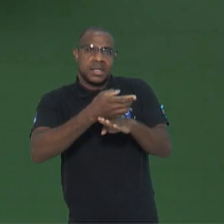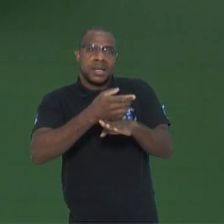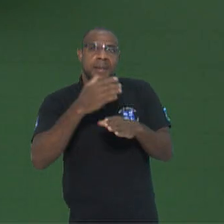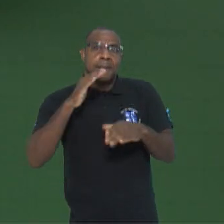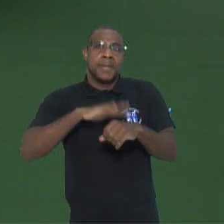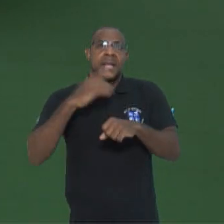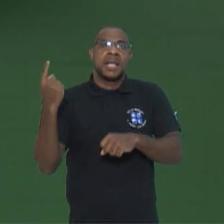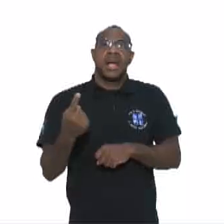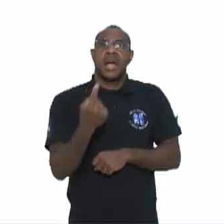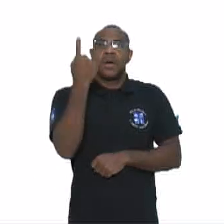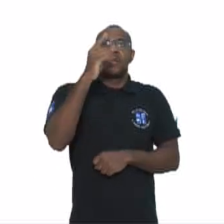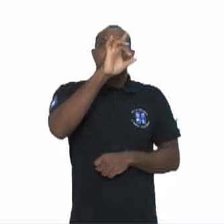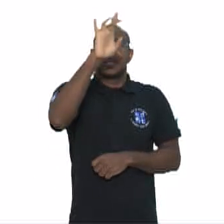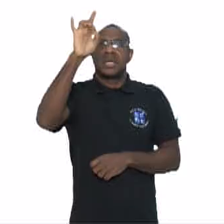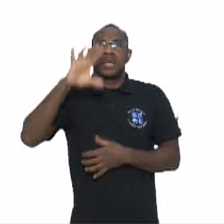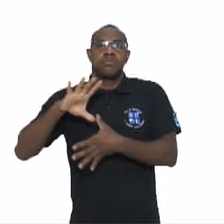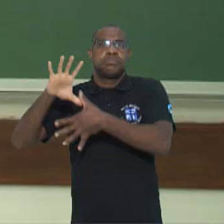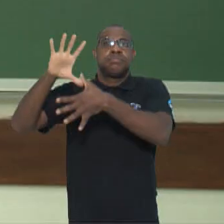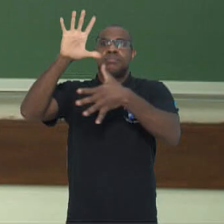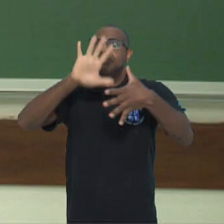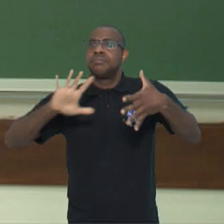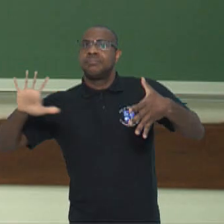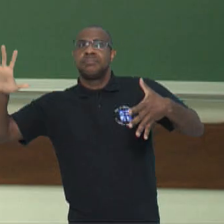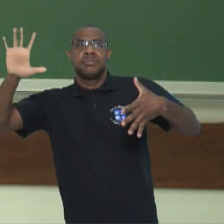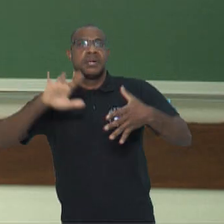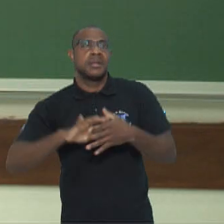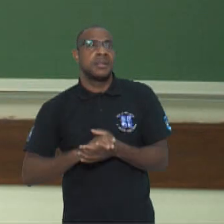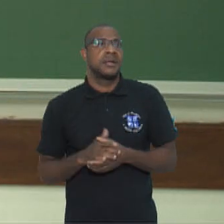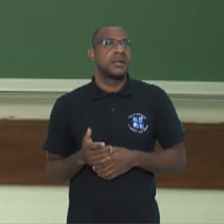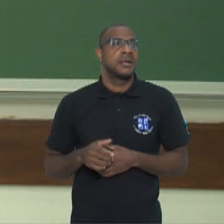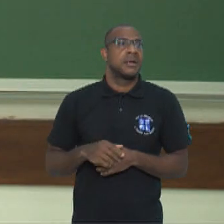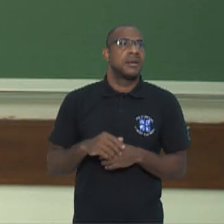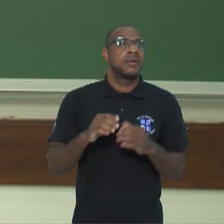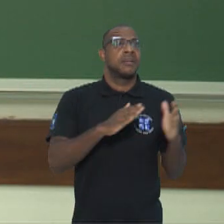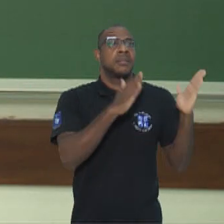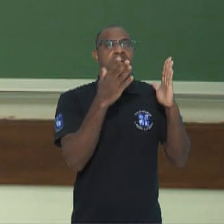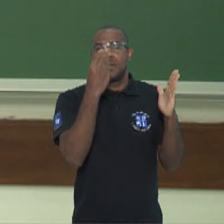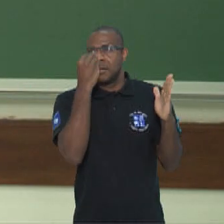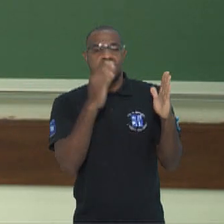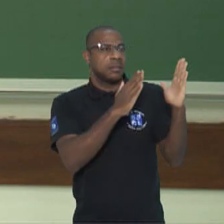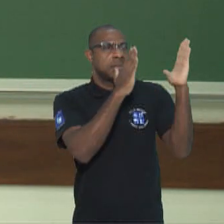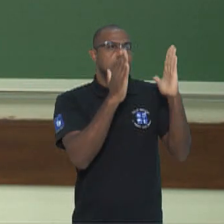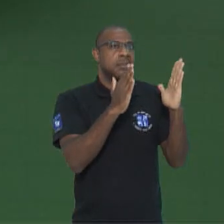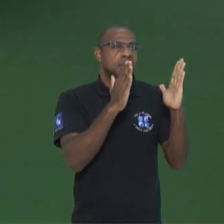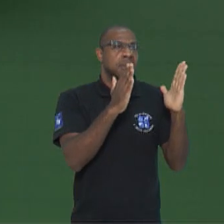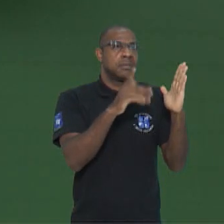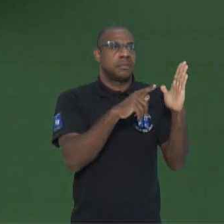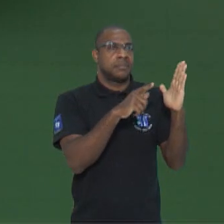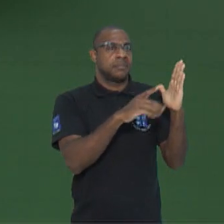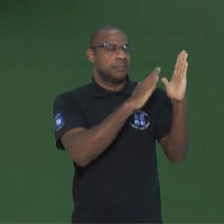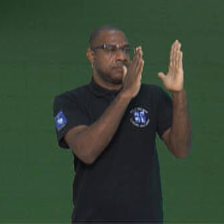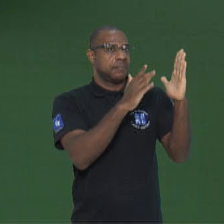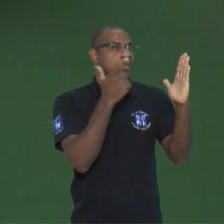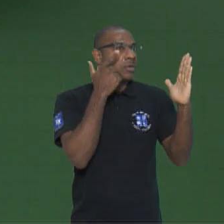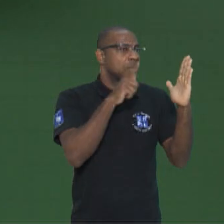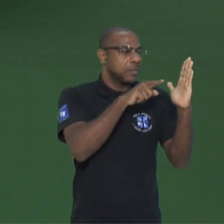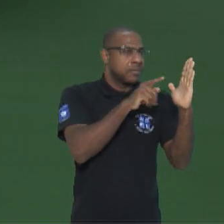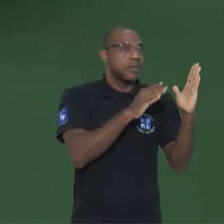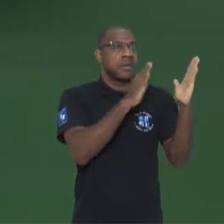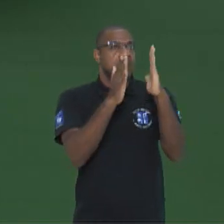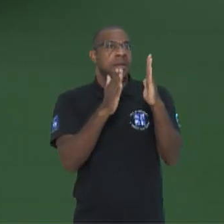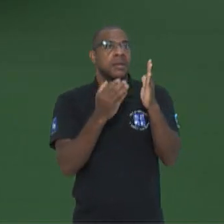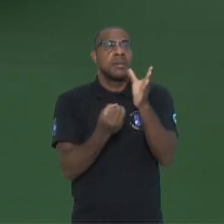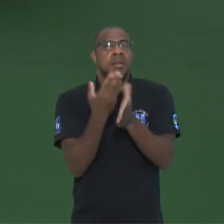E depois foi criado, inclusive, esse aqui é o Richard Bass, e depois foi feito um livro baseado na conquista dele, e isso